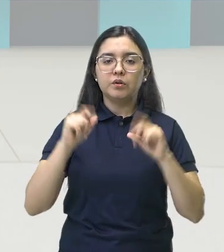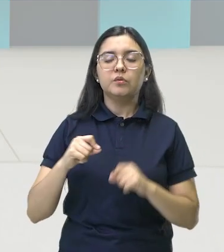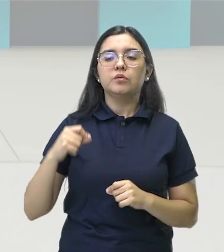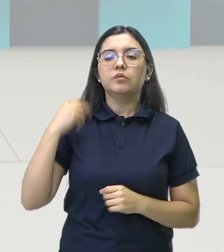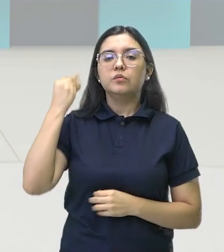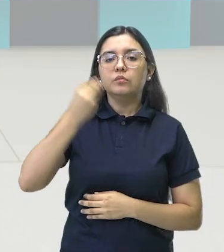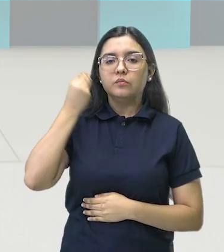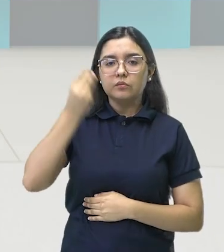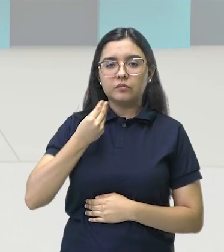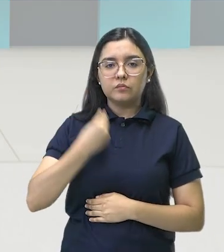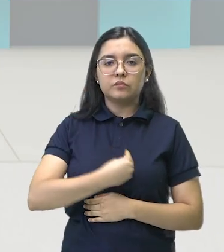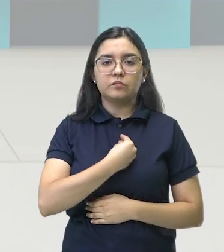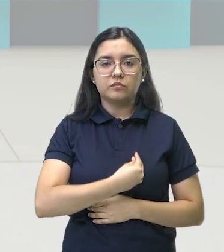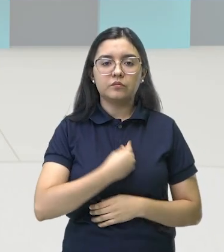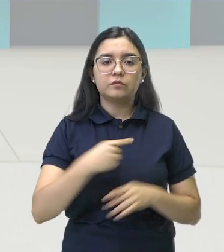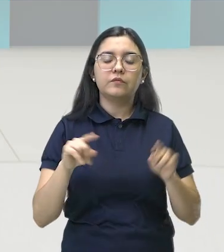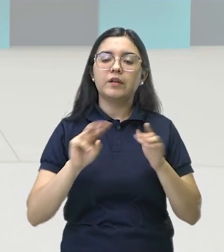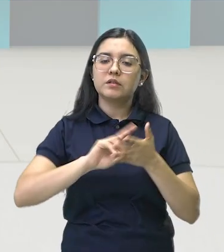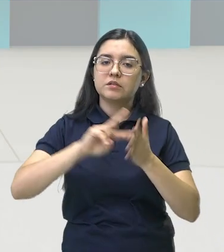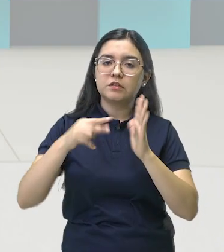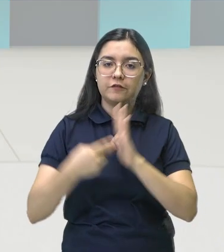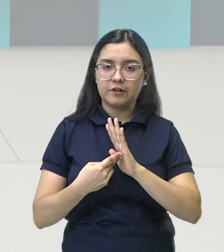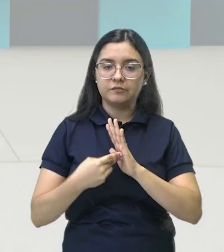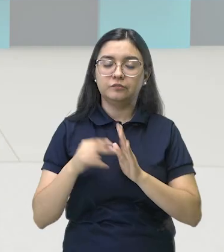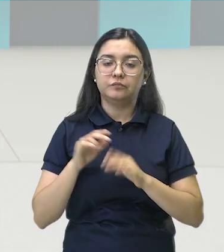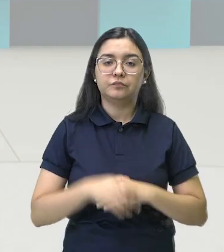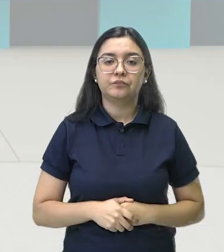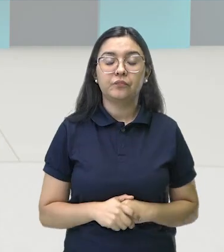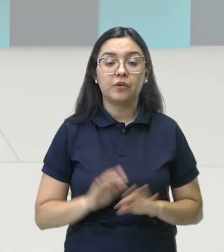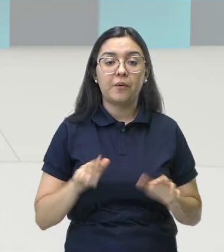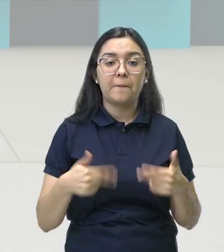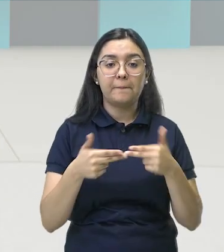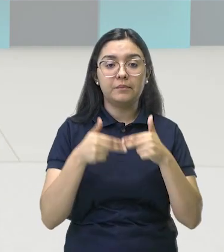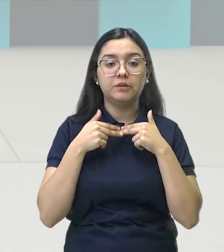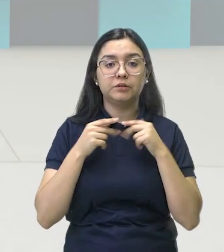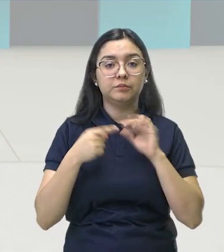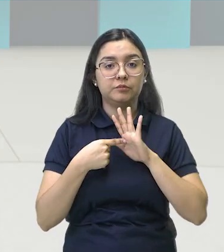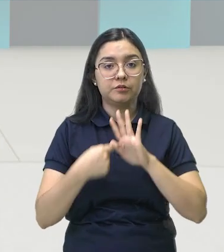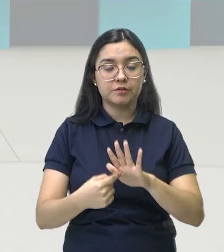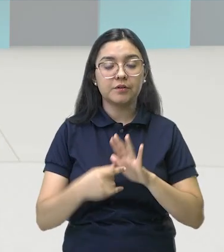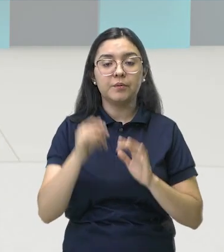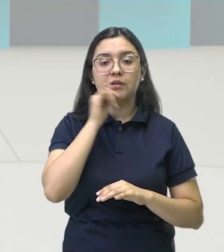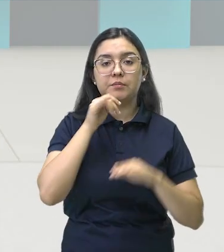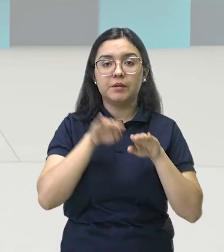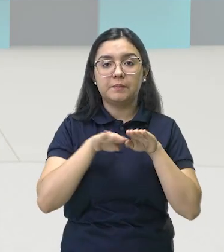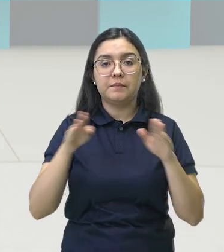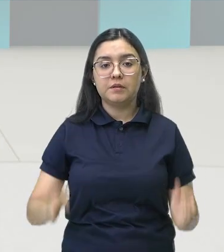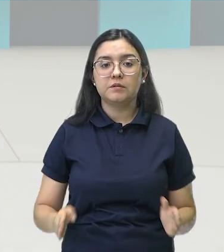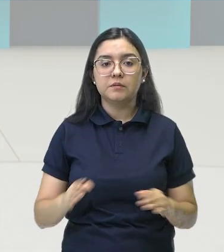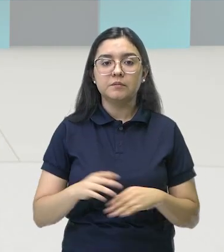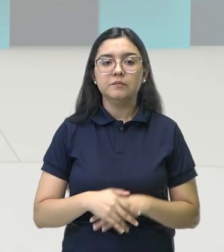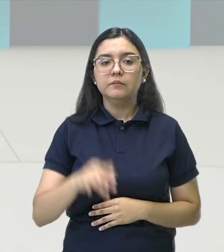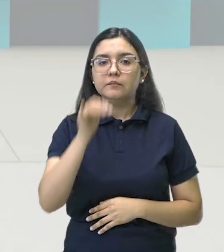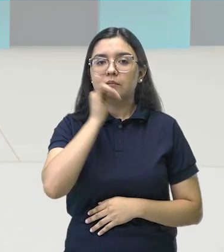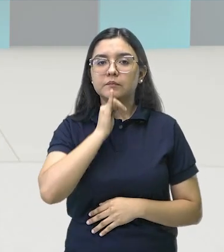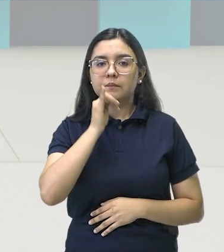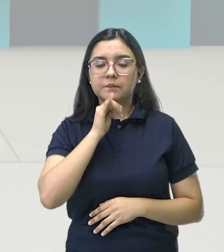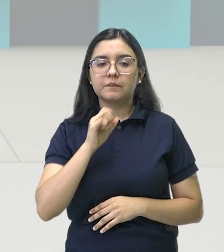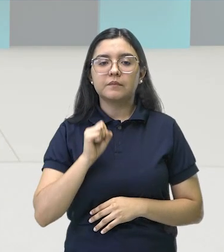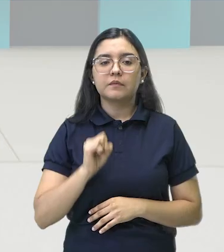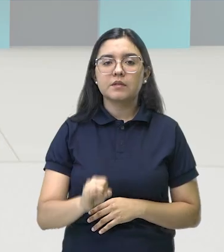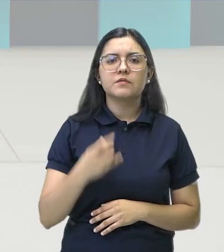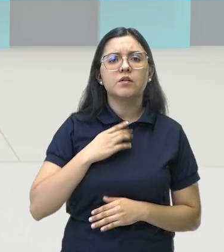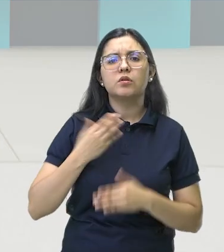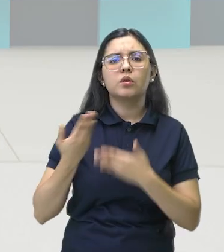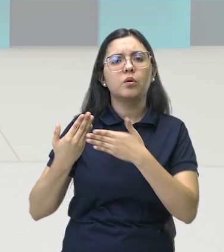vivenciamos, nós vamos dando significado. Por isso que eu dei o exemplo da mesa. De repente, se você não tem o